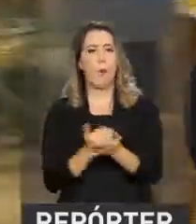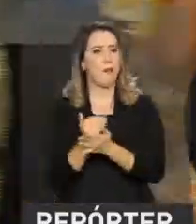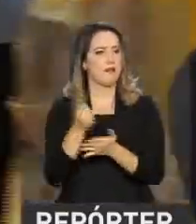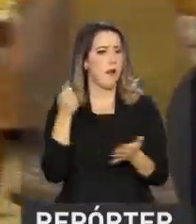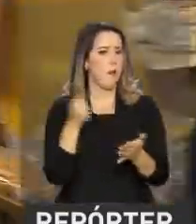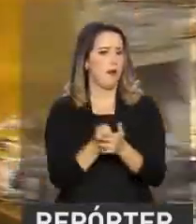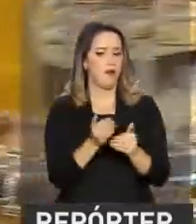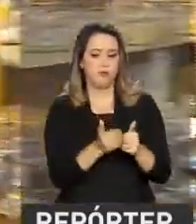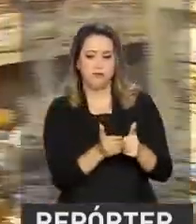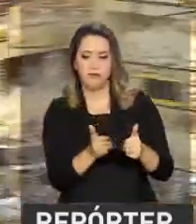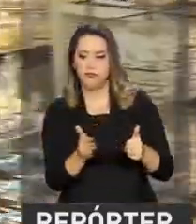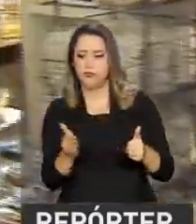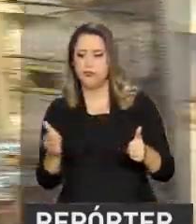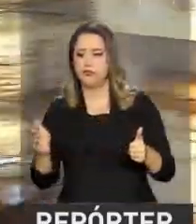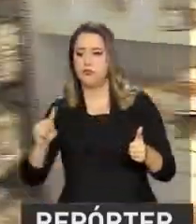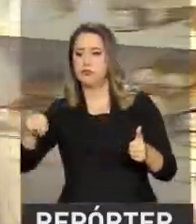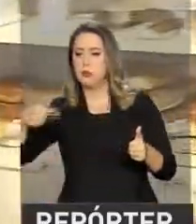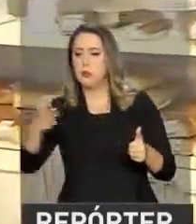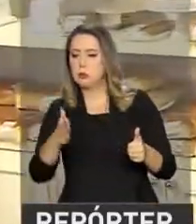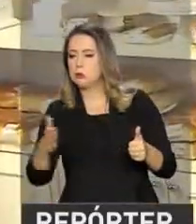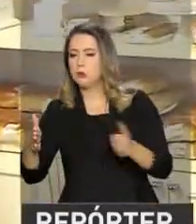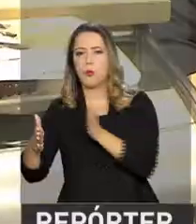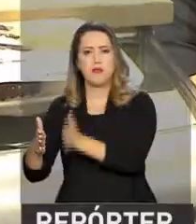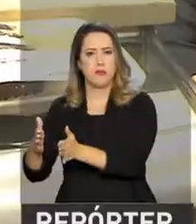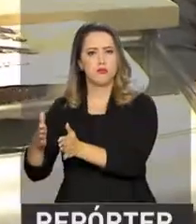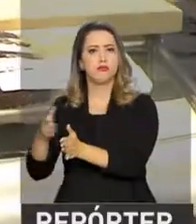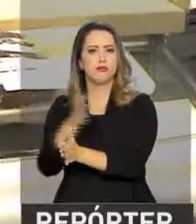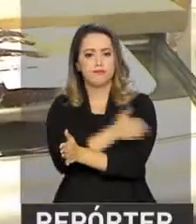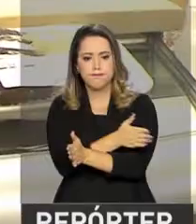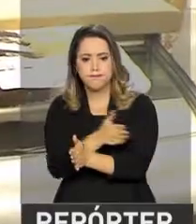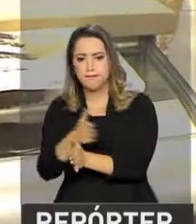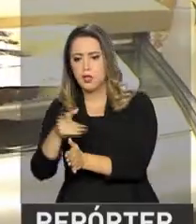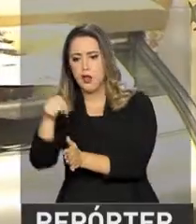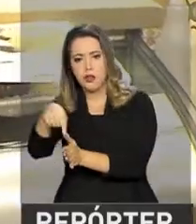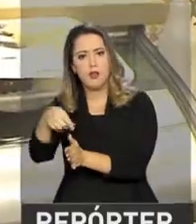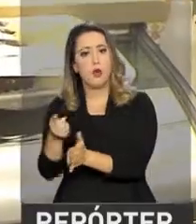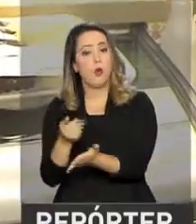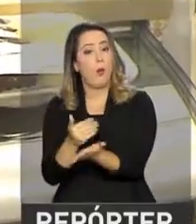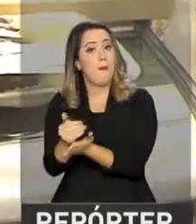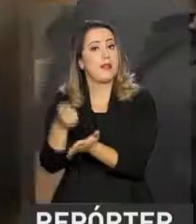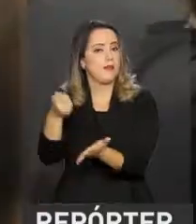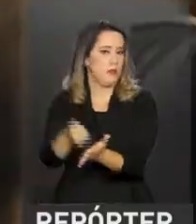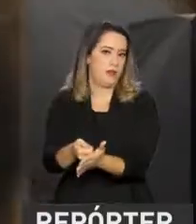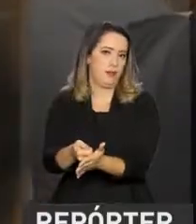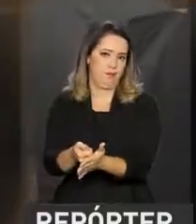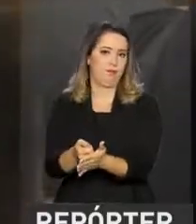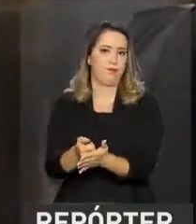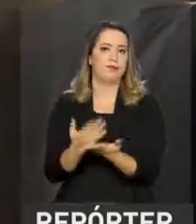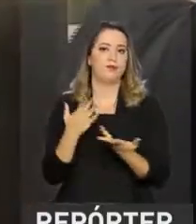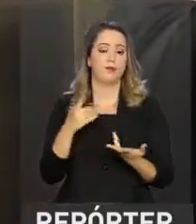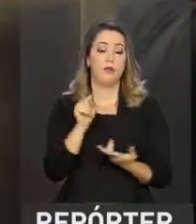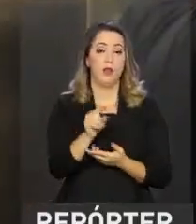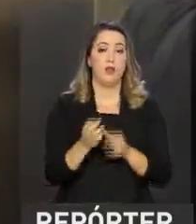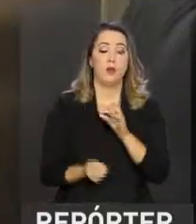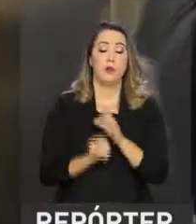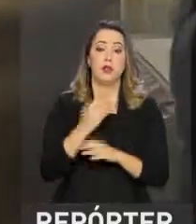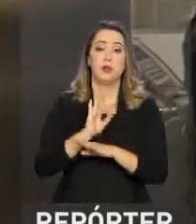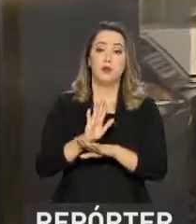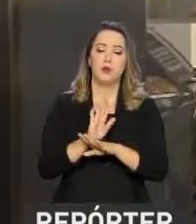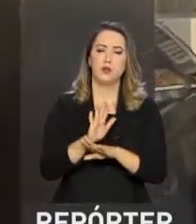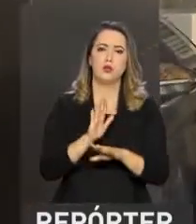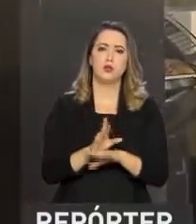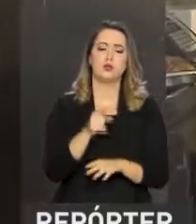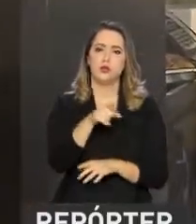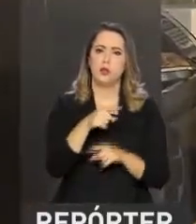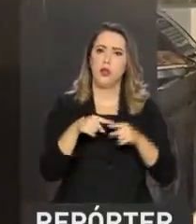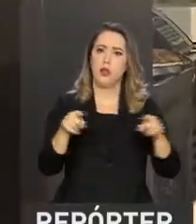está investindo e tem uma um retorno né pra poder começar a pagar criado para ajudar negócios como da